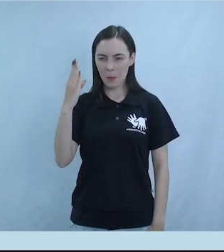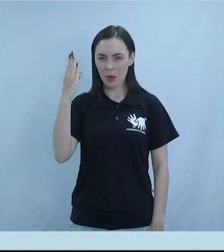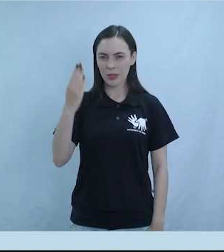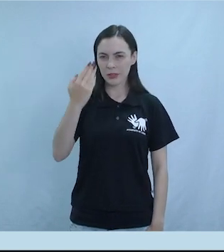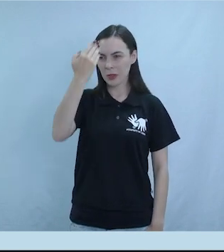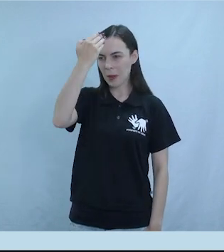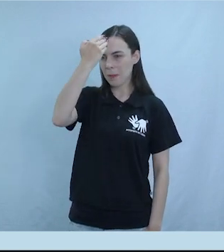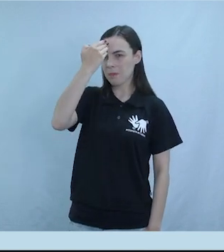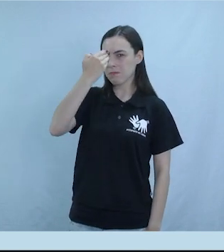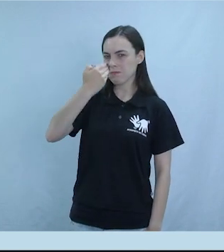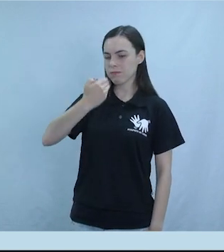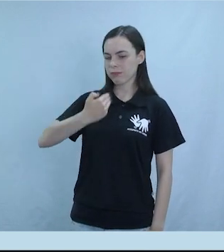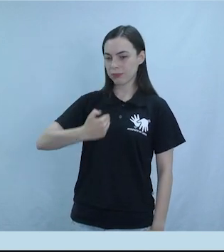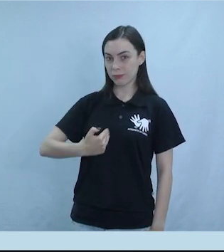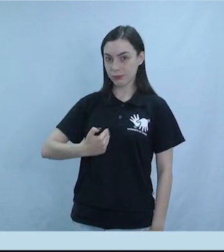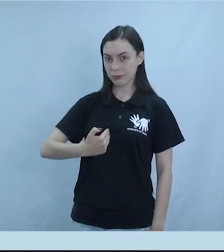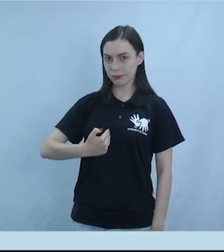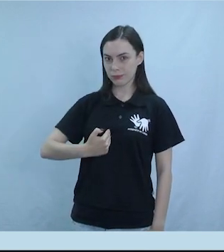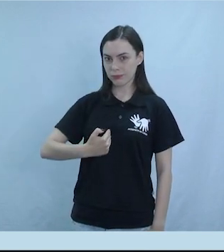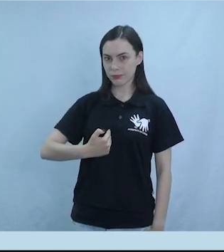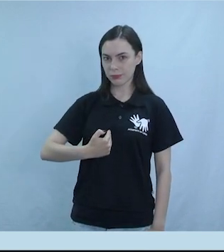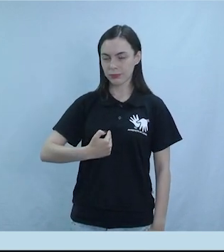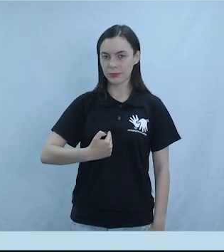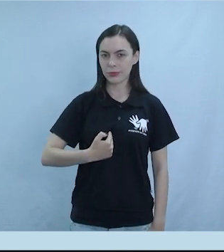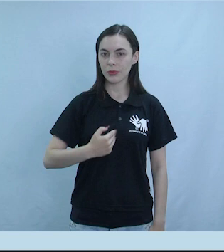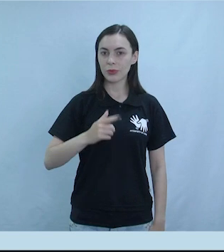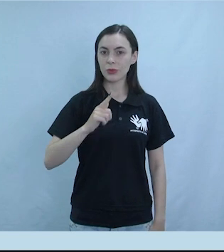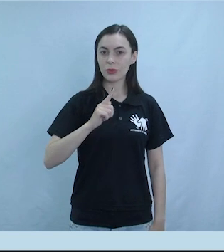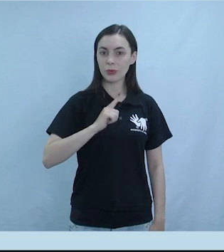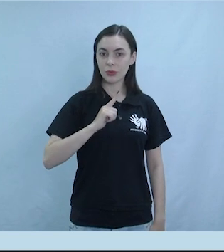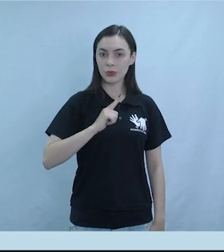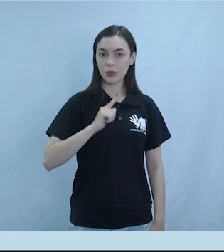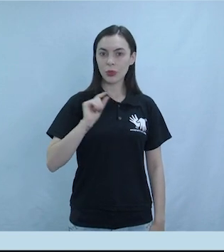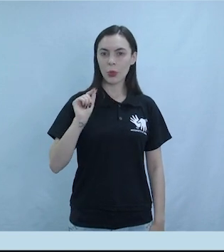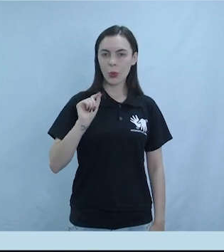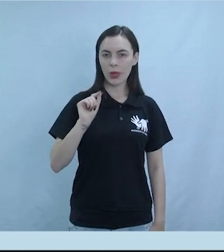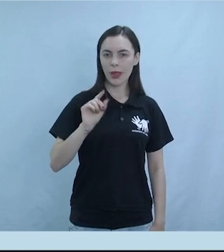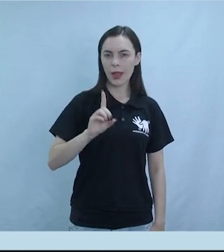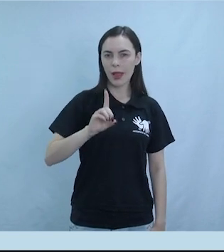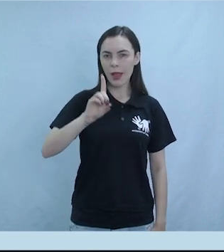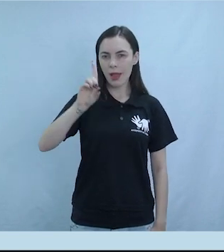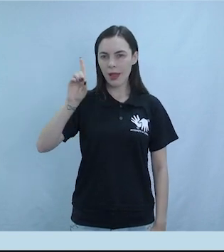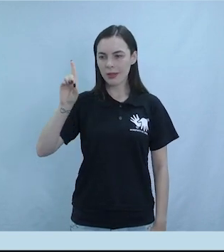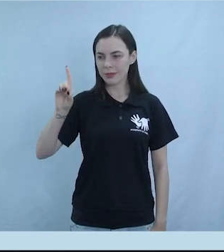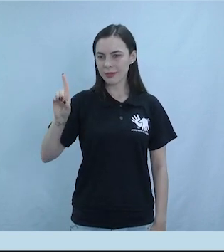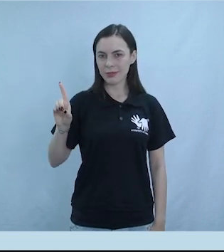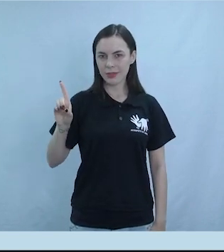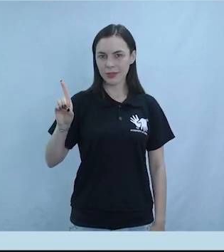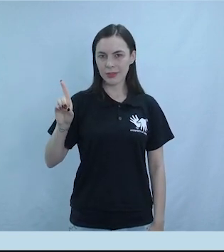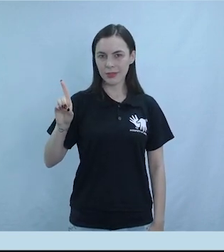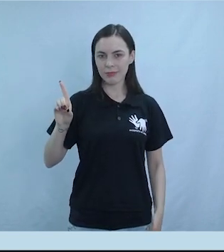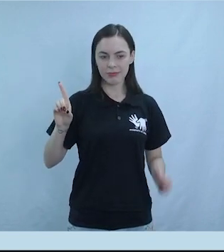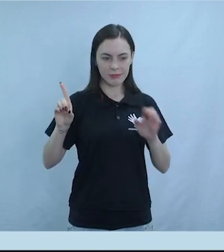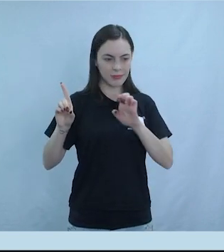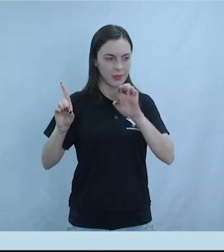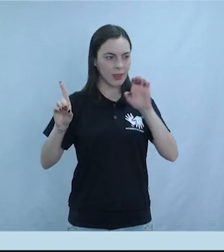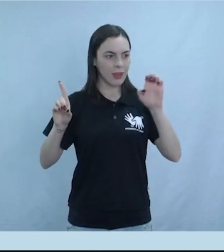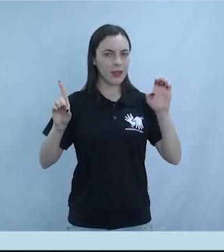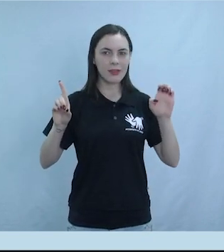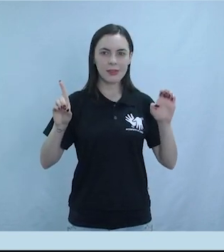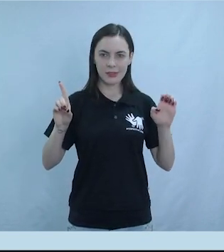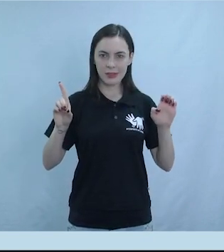cada homem era dividido ao meio pela espada de um Bogatyr,